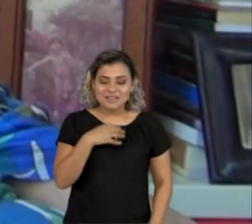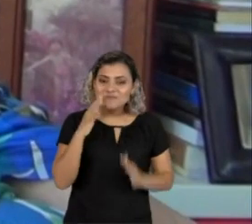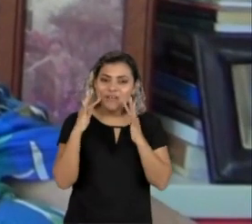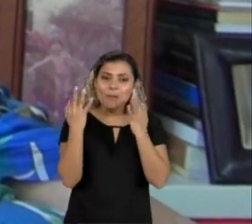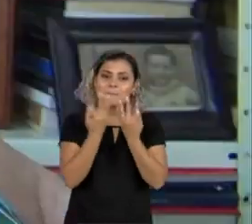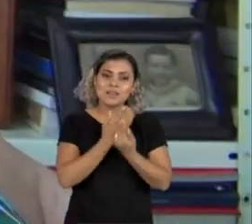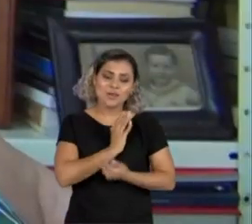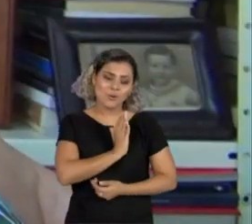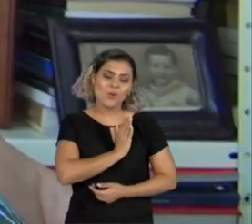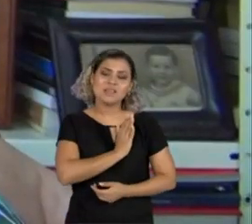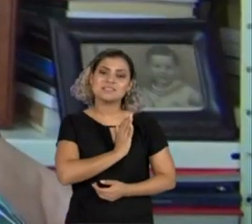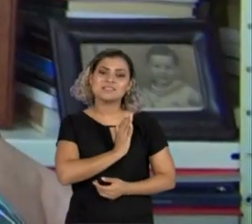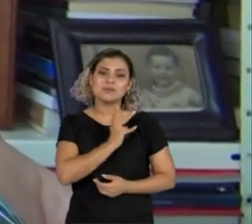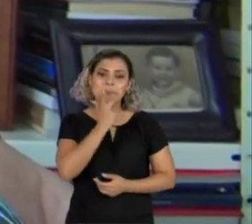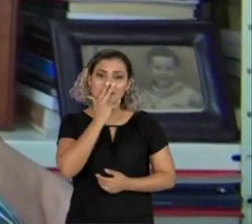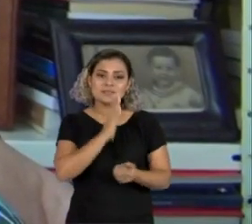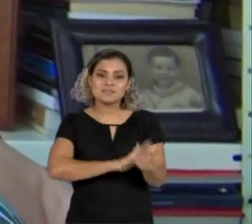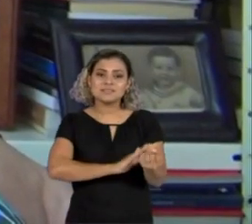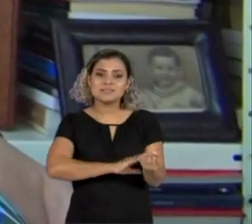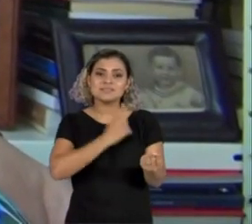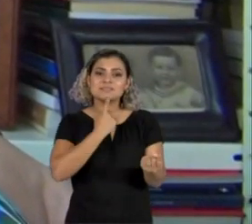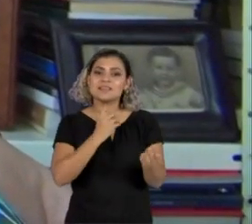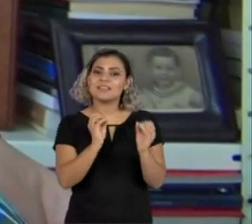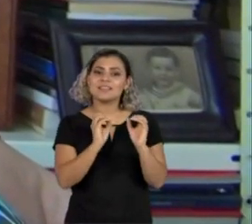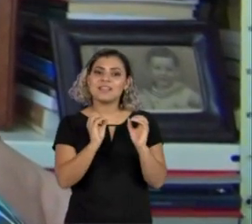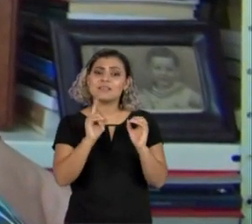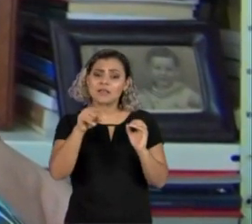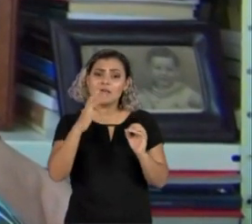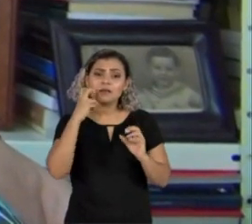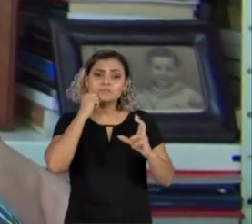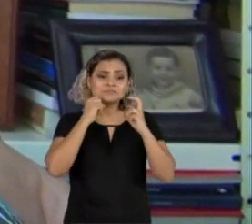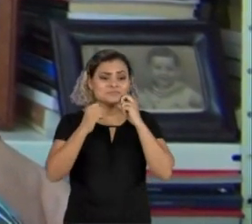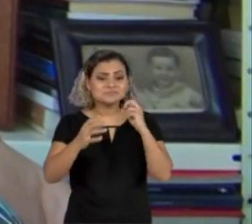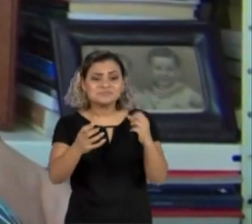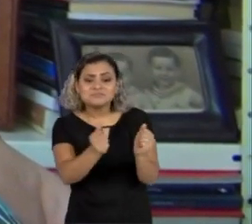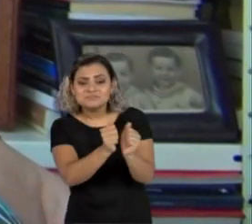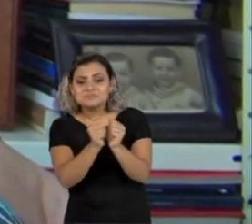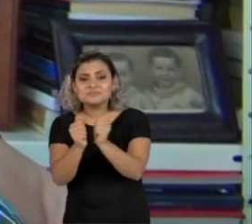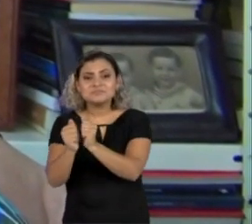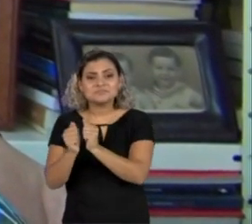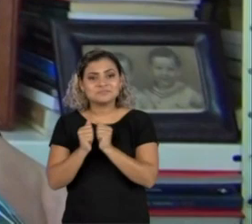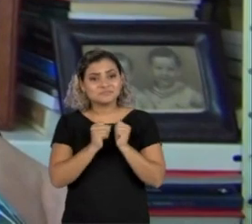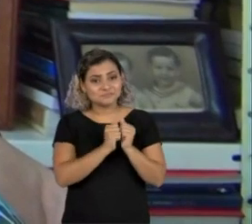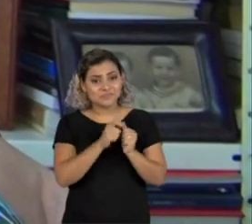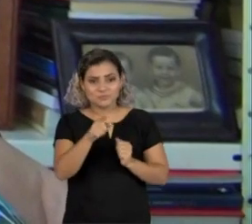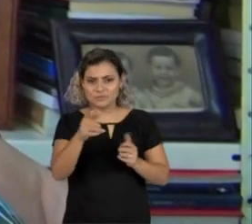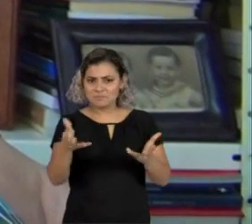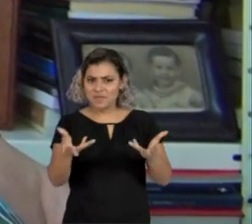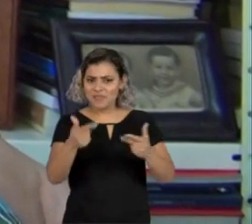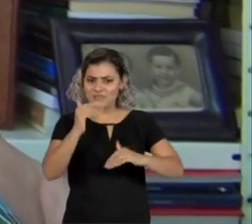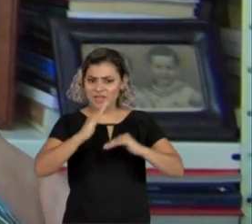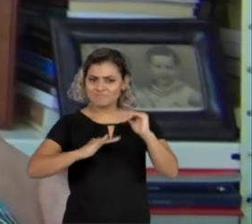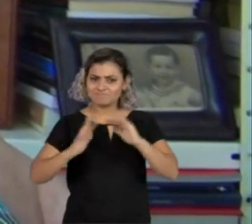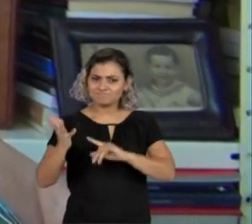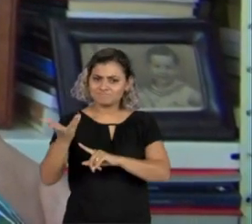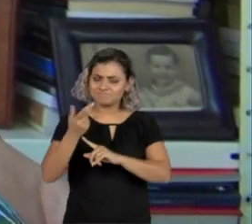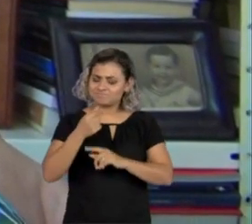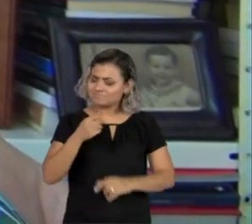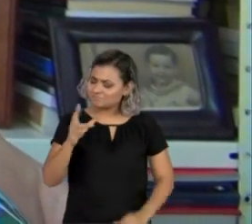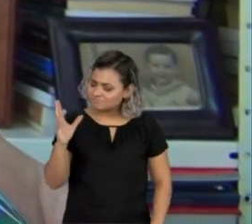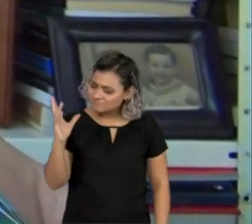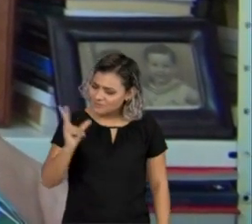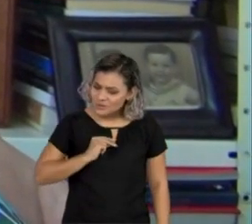do coração, né? Certamente você, depois disso, você fez uma carreira maravilhosa, brilhante, não